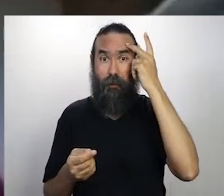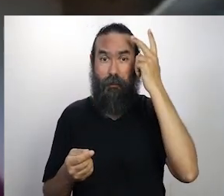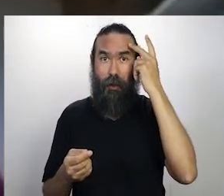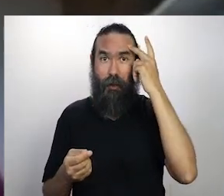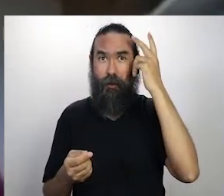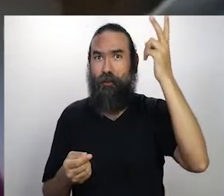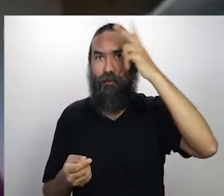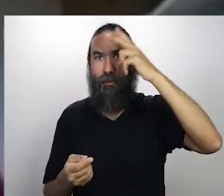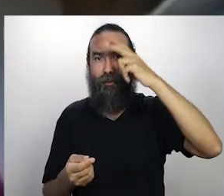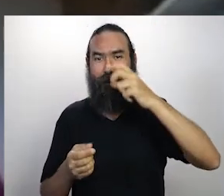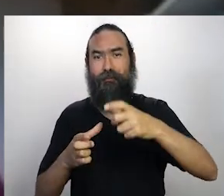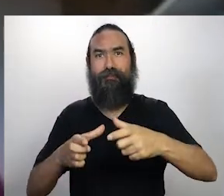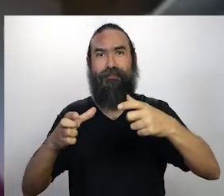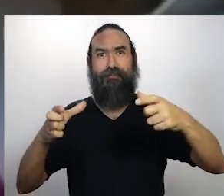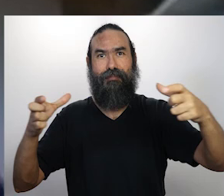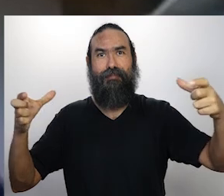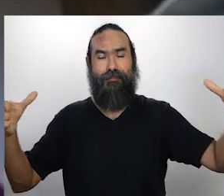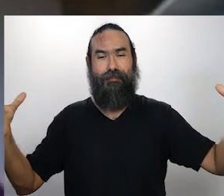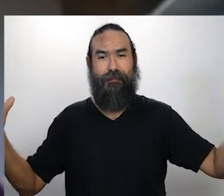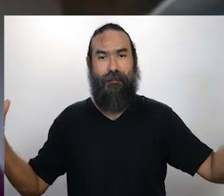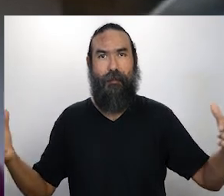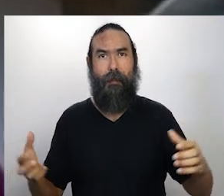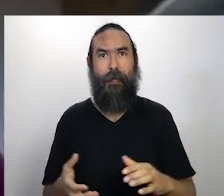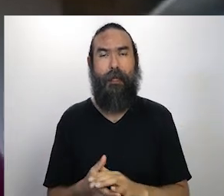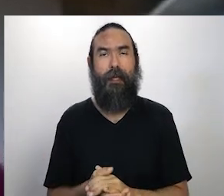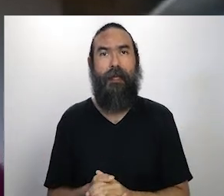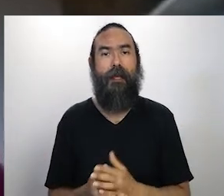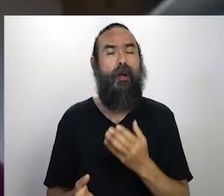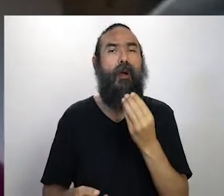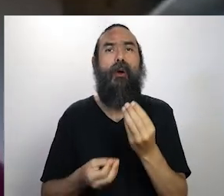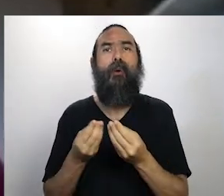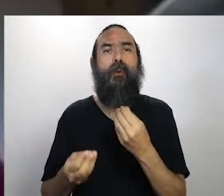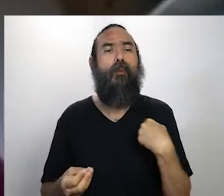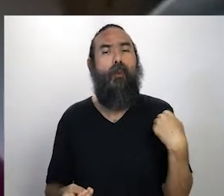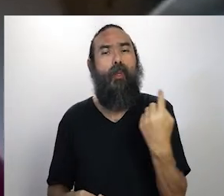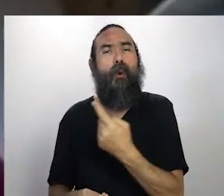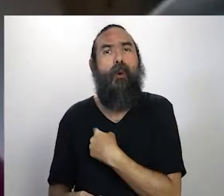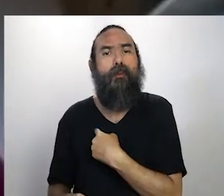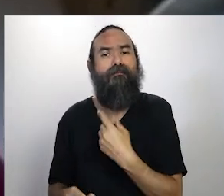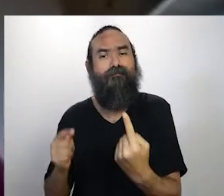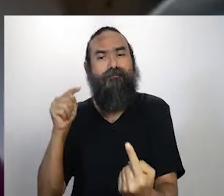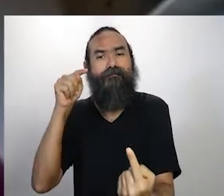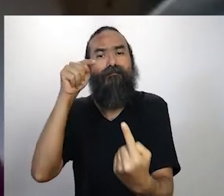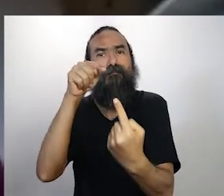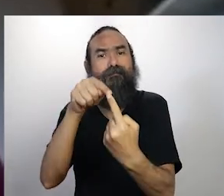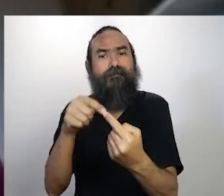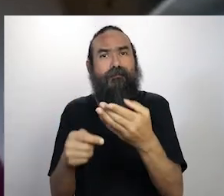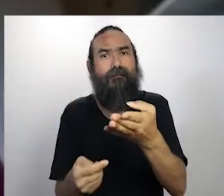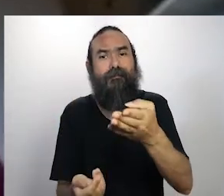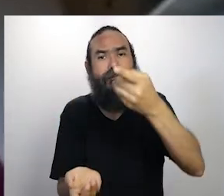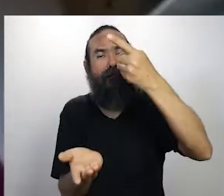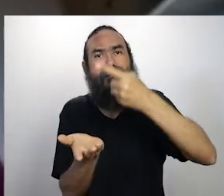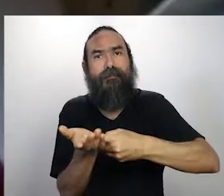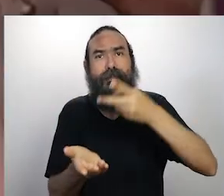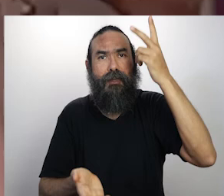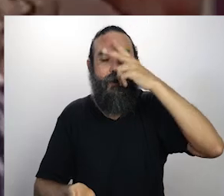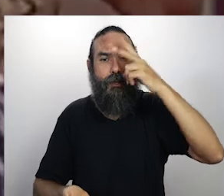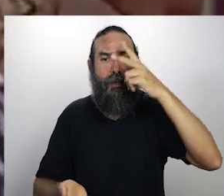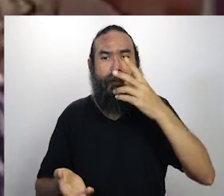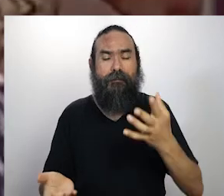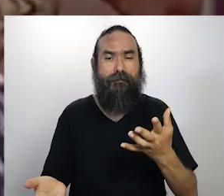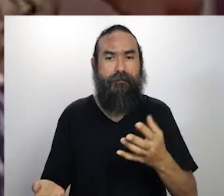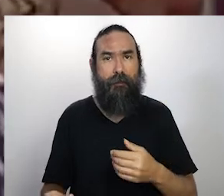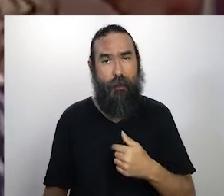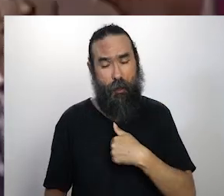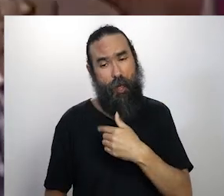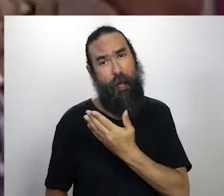de São Paulo, né? Como que é lidar com isso, né? É o que nós podemos chamar, tem um colega da Faculdade